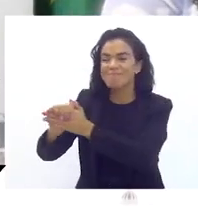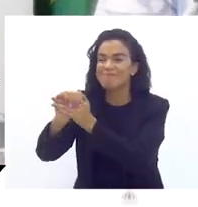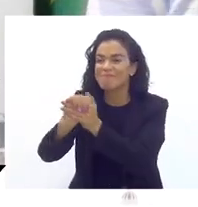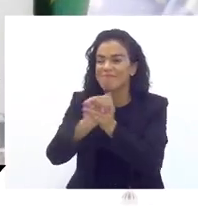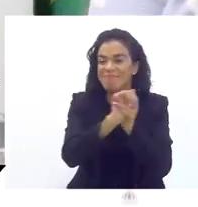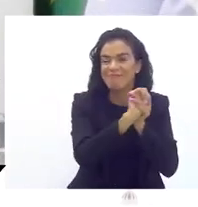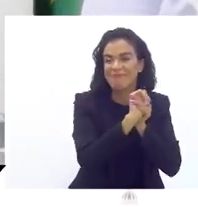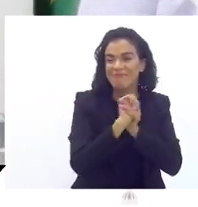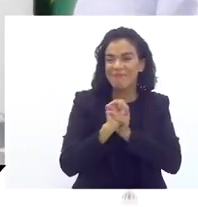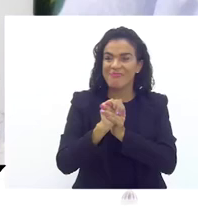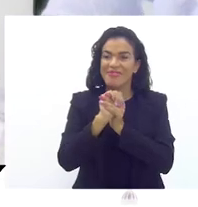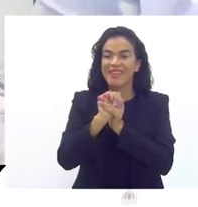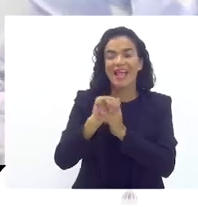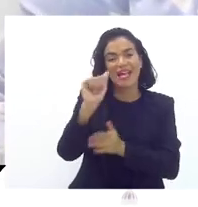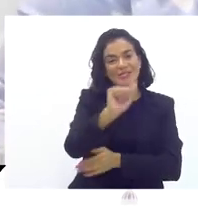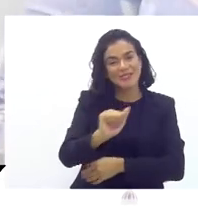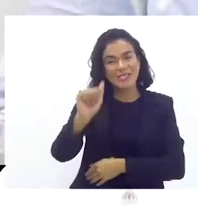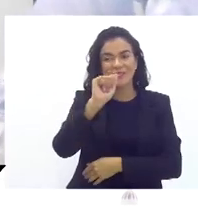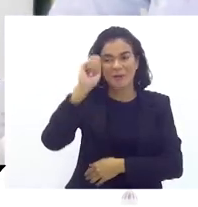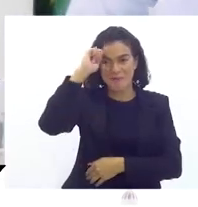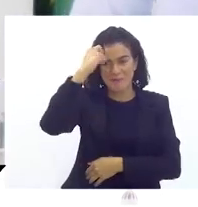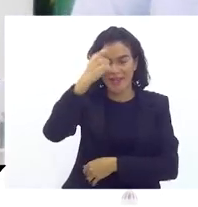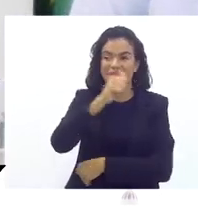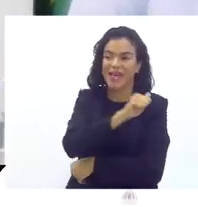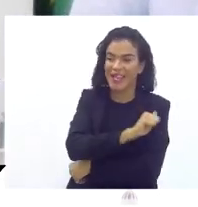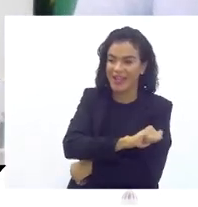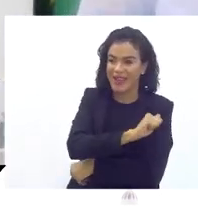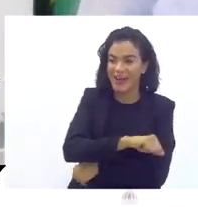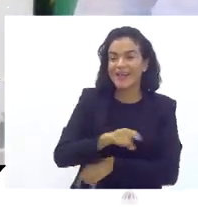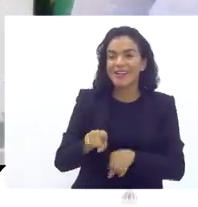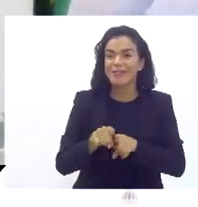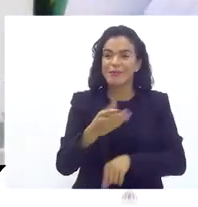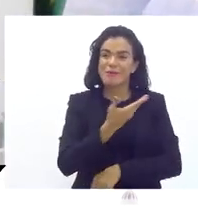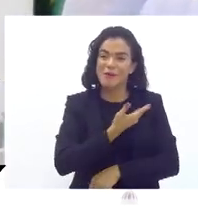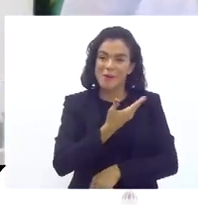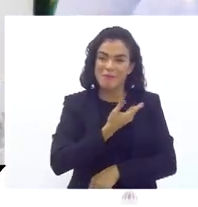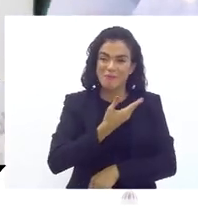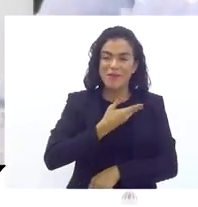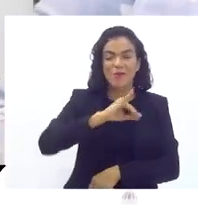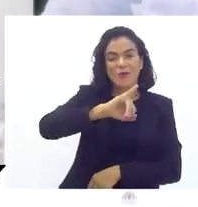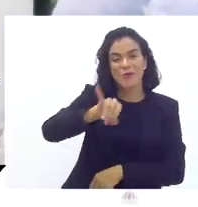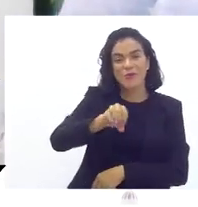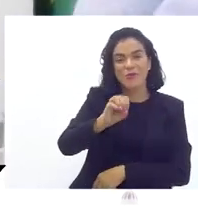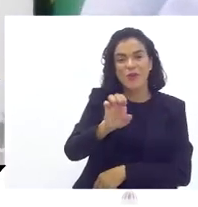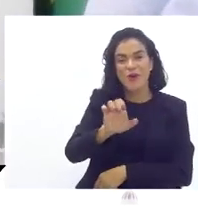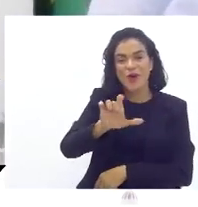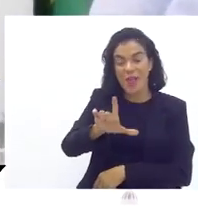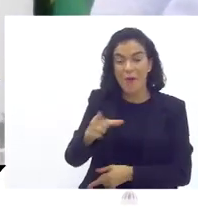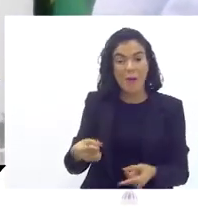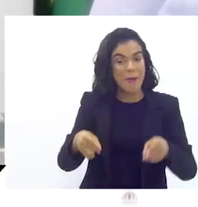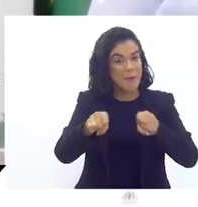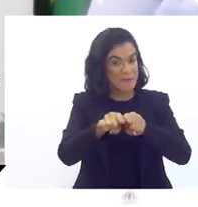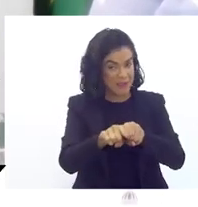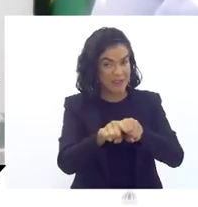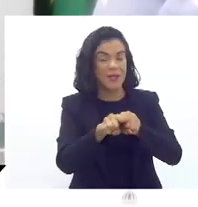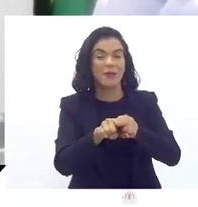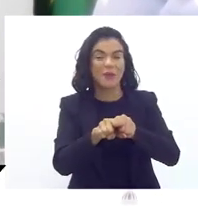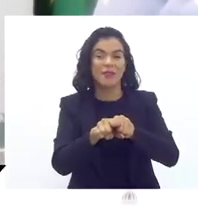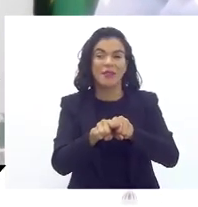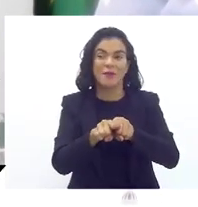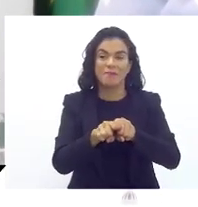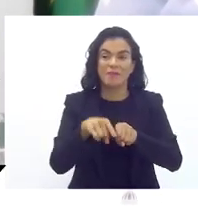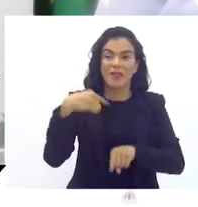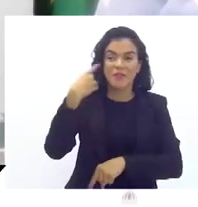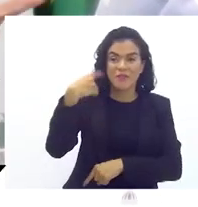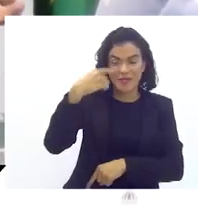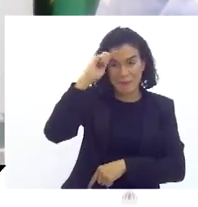da associação advocacia peta carioca que estão aqui e também o meu amigo Dr Joel Santiago que é parceiro da associação advocacia preta carioca